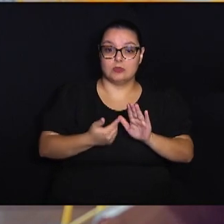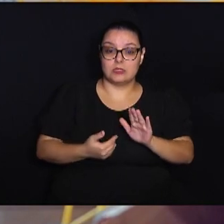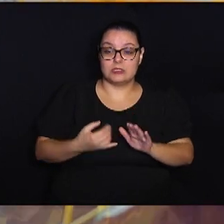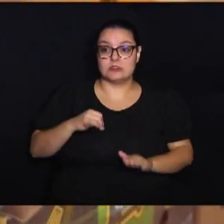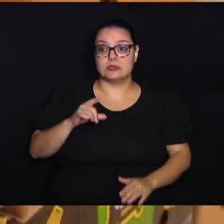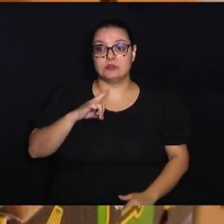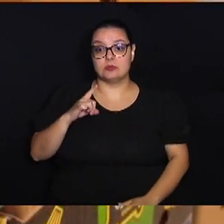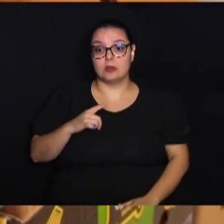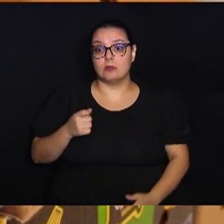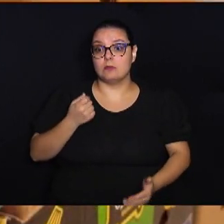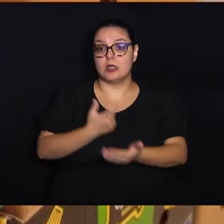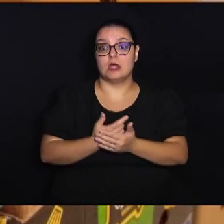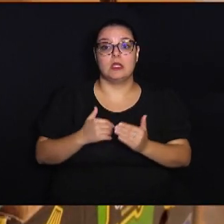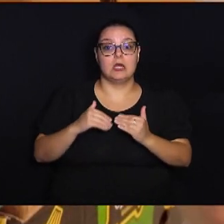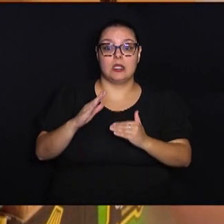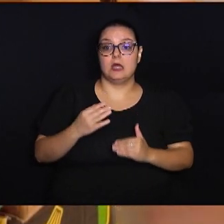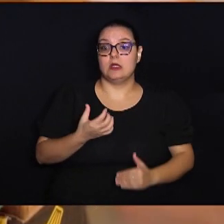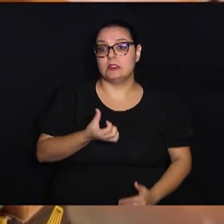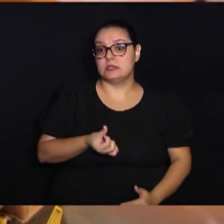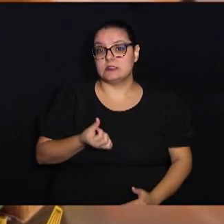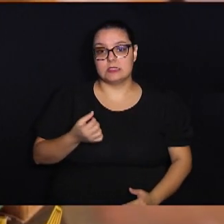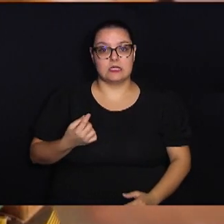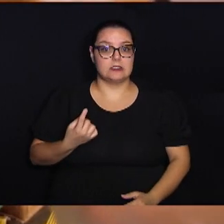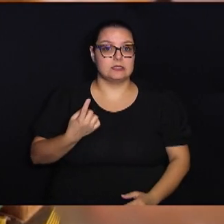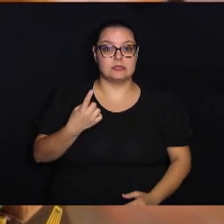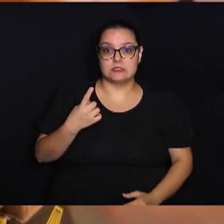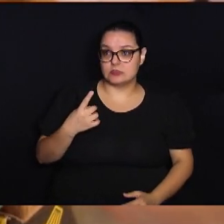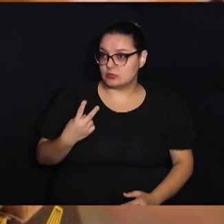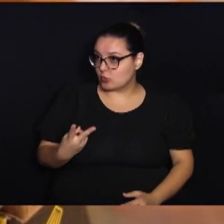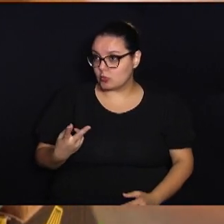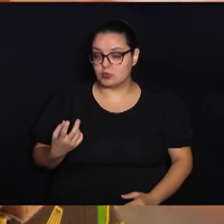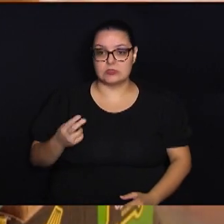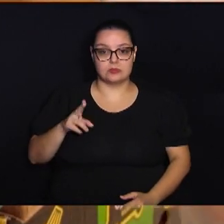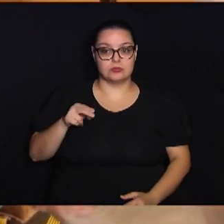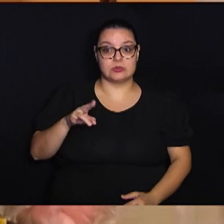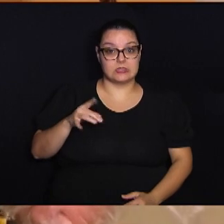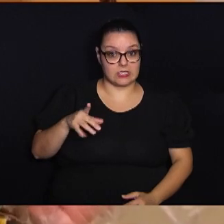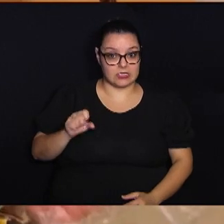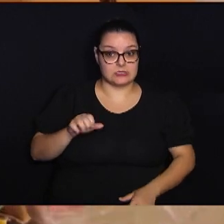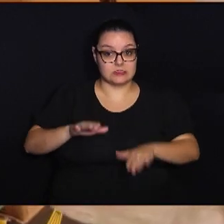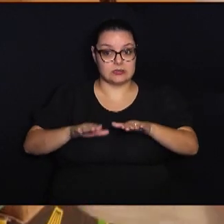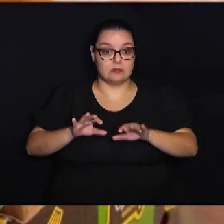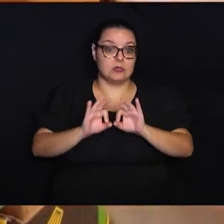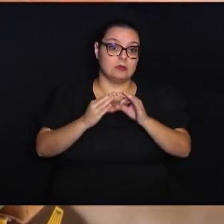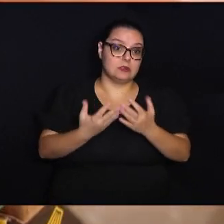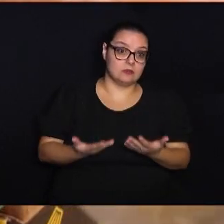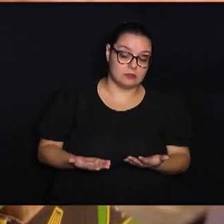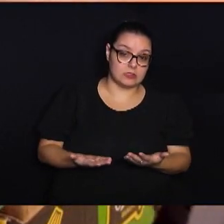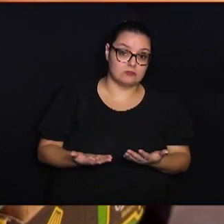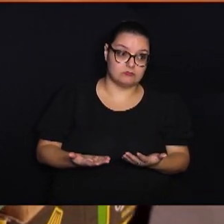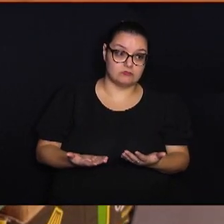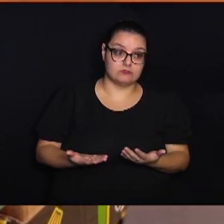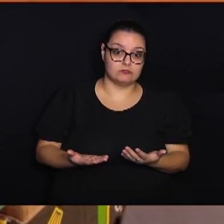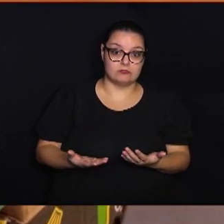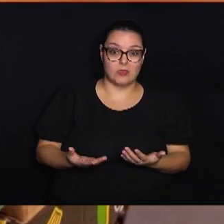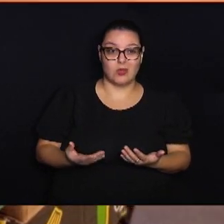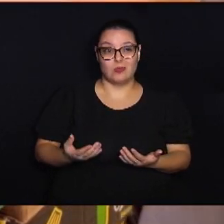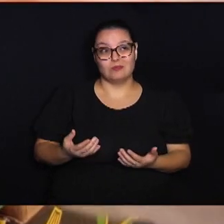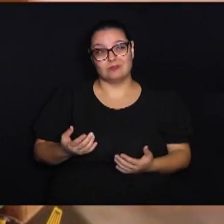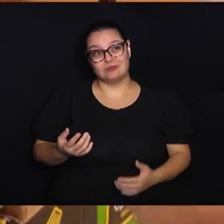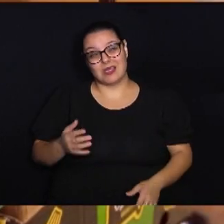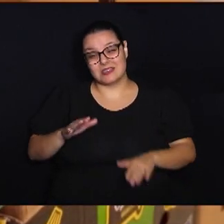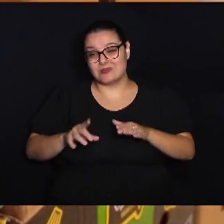você tem produtos nacionais e produtos importados. Então, mesmo uma família que não compra nada de importado, ainda assim ela vai ser afetada, porque aquilo que